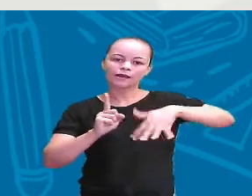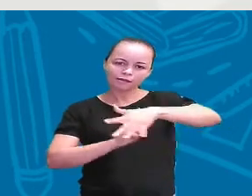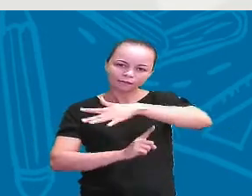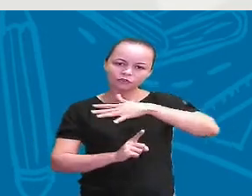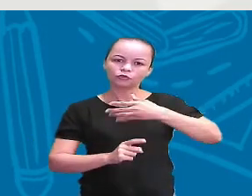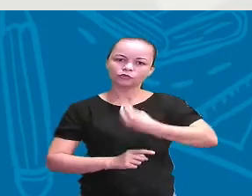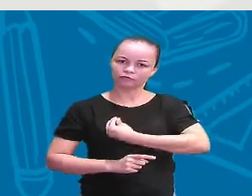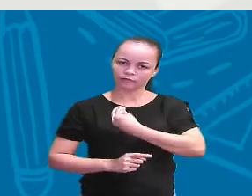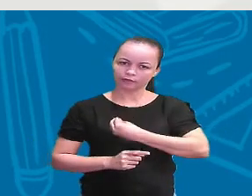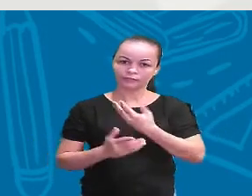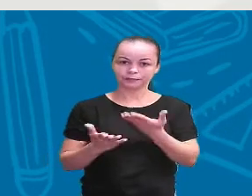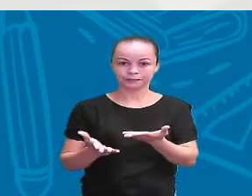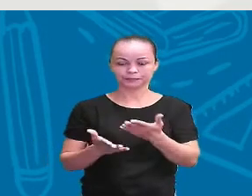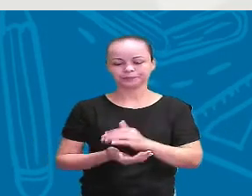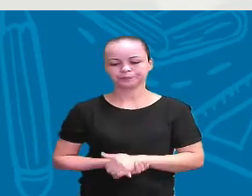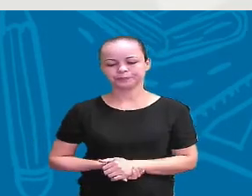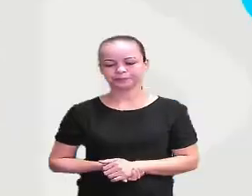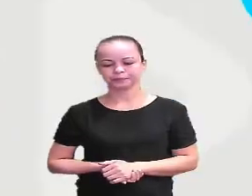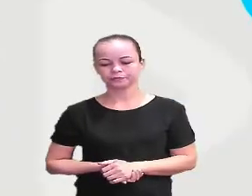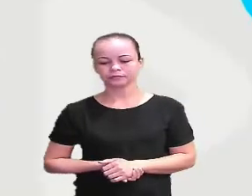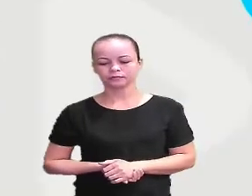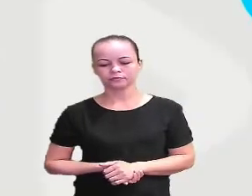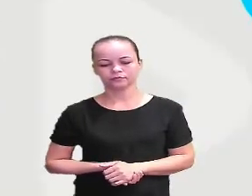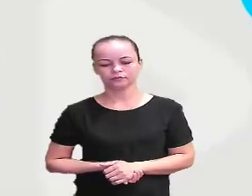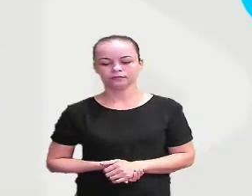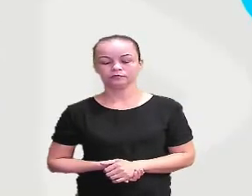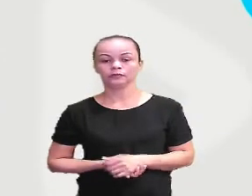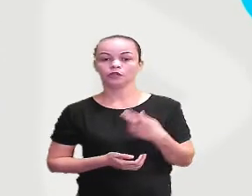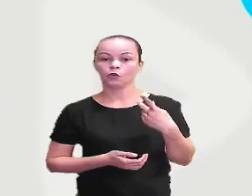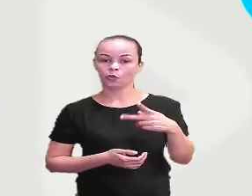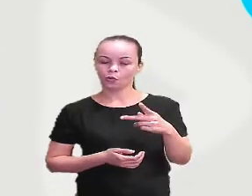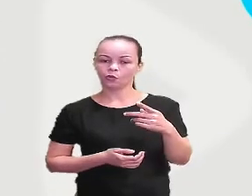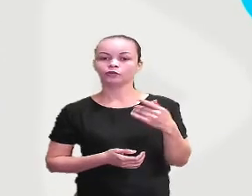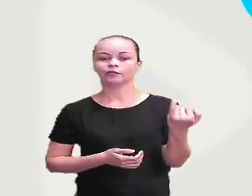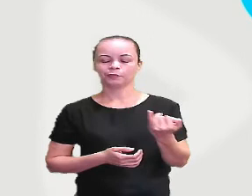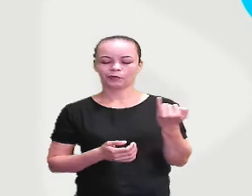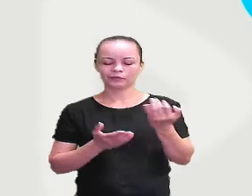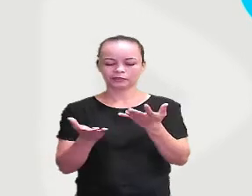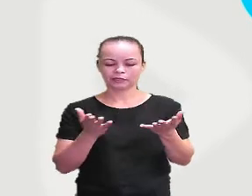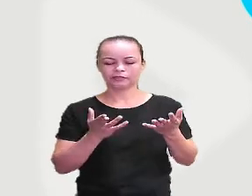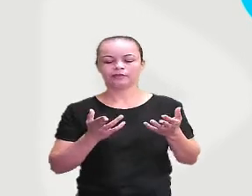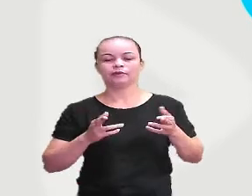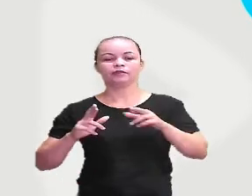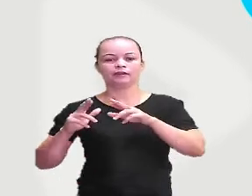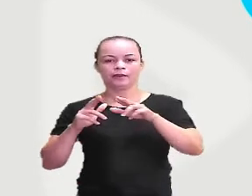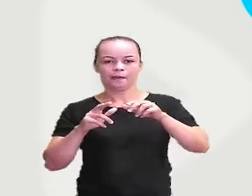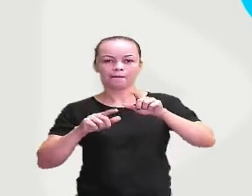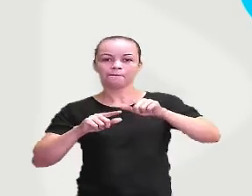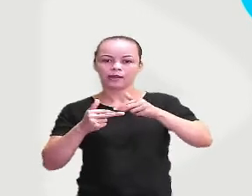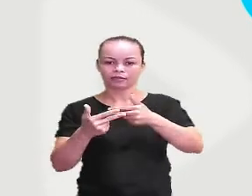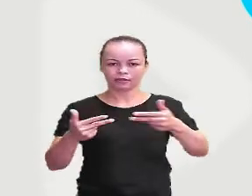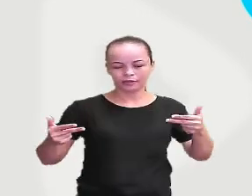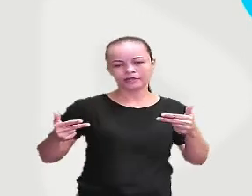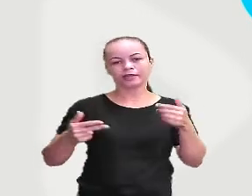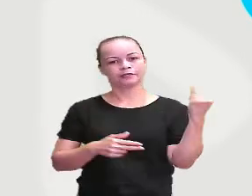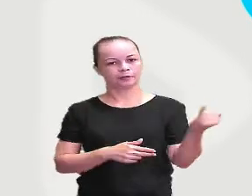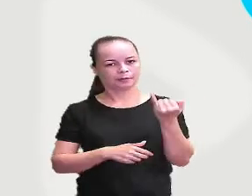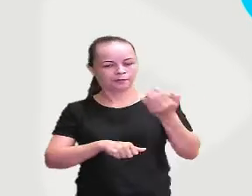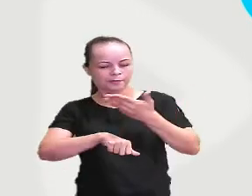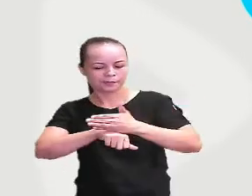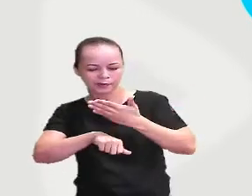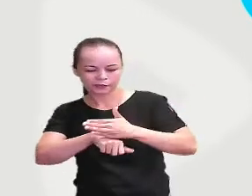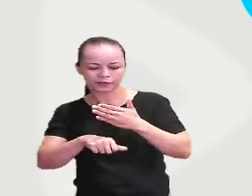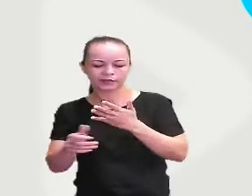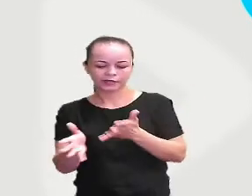lá. Outra atitude, ó. Reaproveitar materiais é uma prática de preservação ambiental